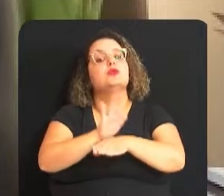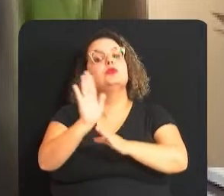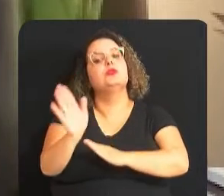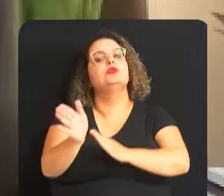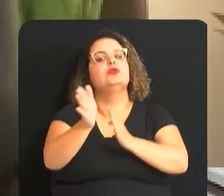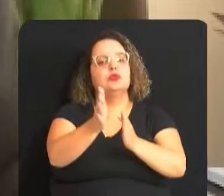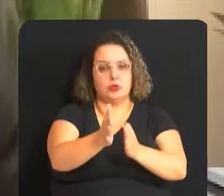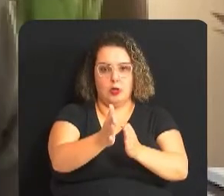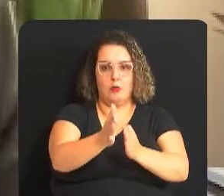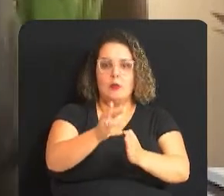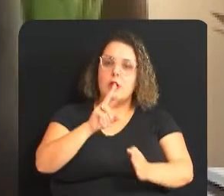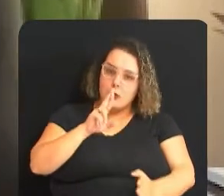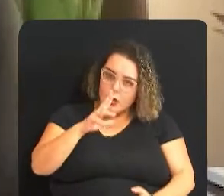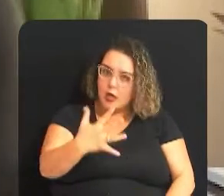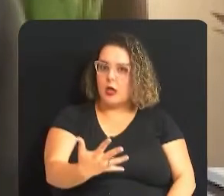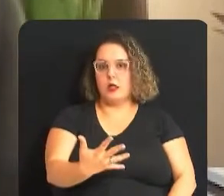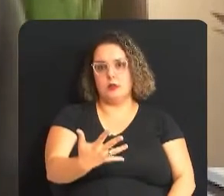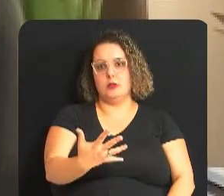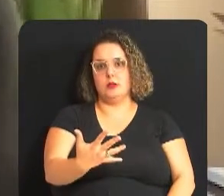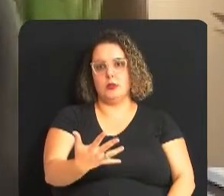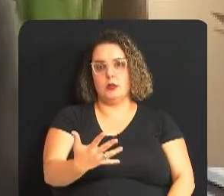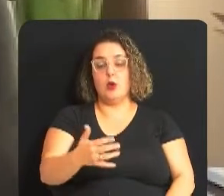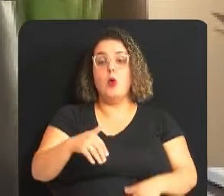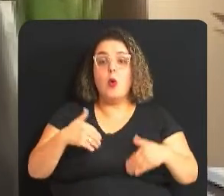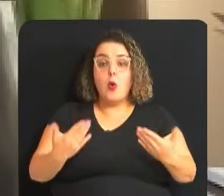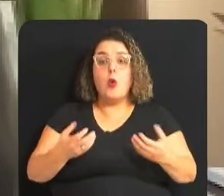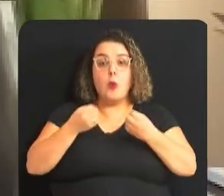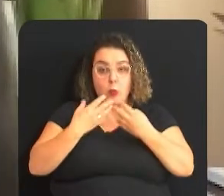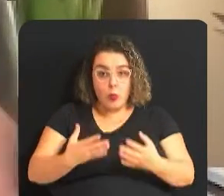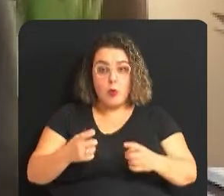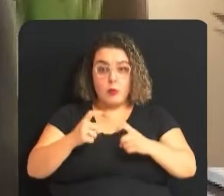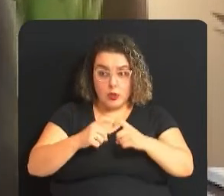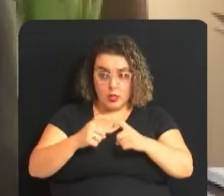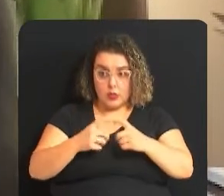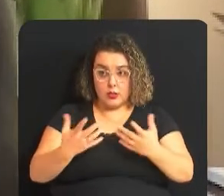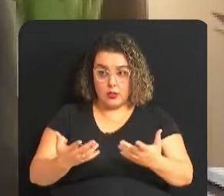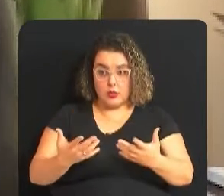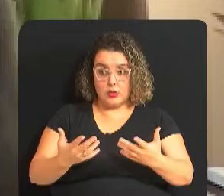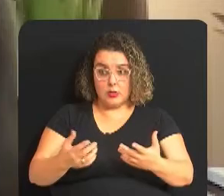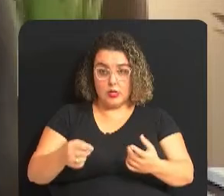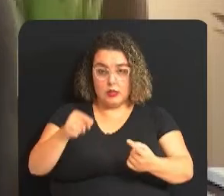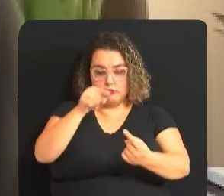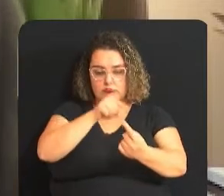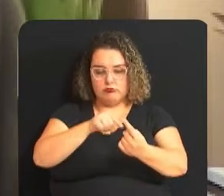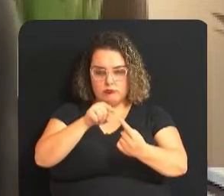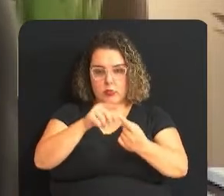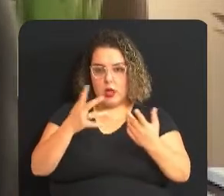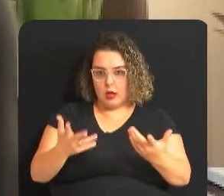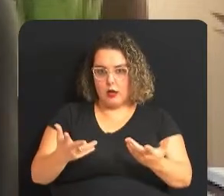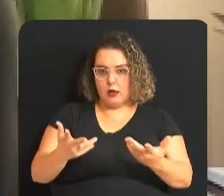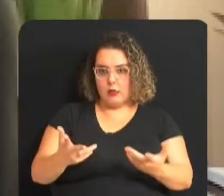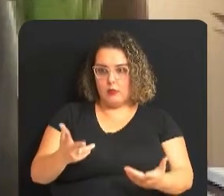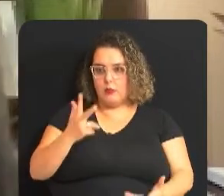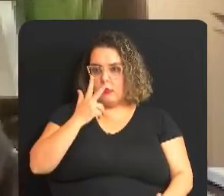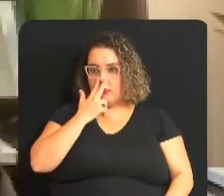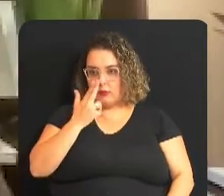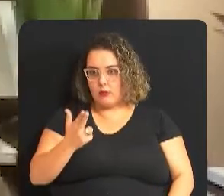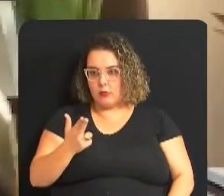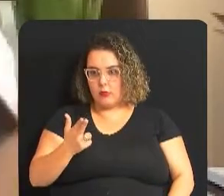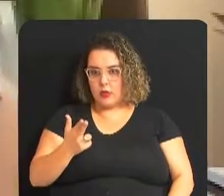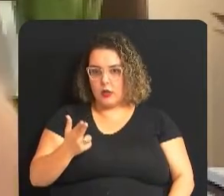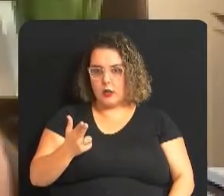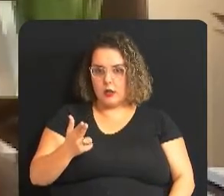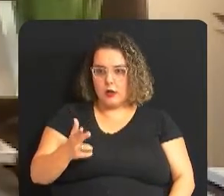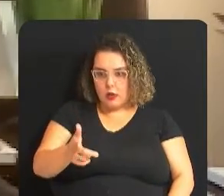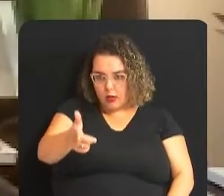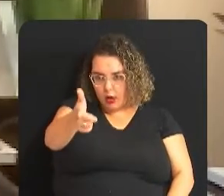para aquilo que o médico já estava apontando. Então, o bom médico, ele tem mira. É como se ele pegasse uma arma e ele